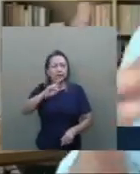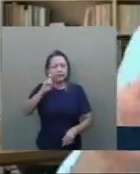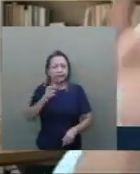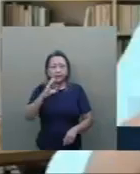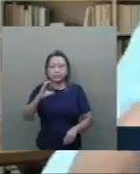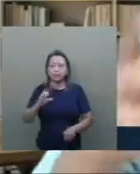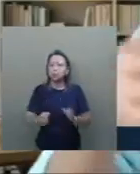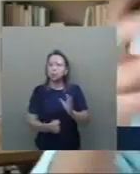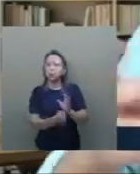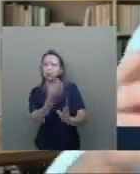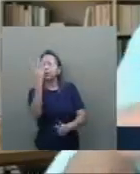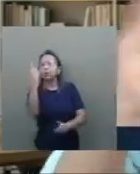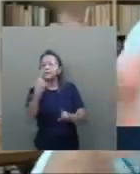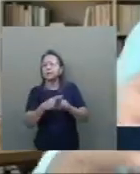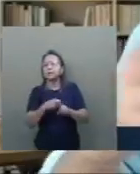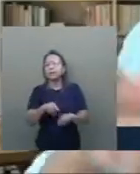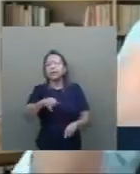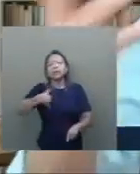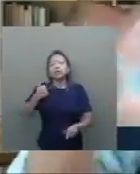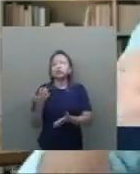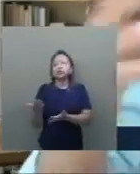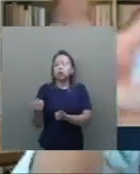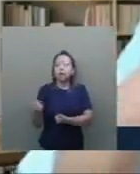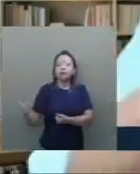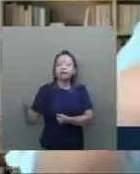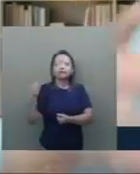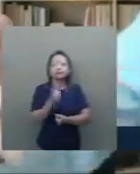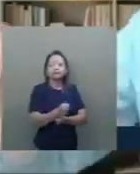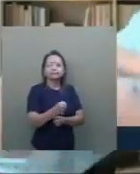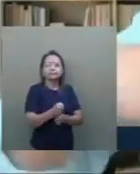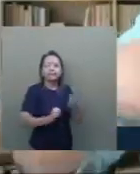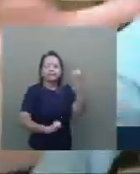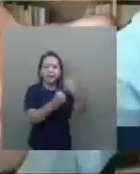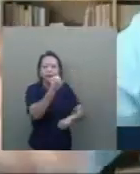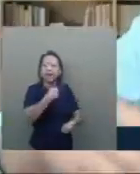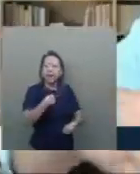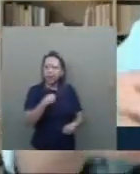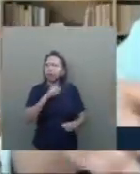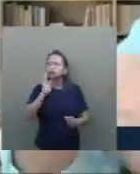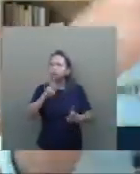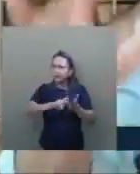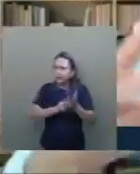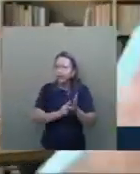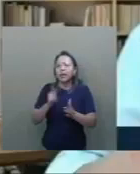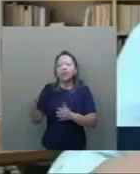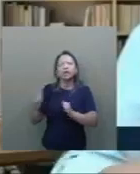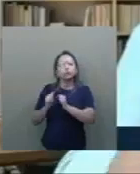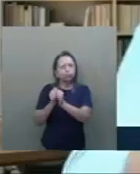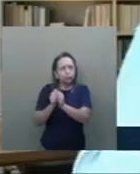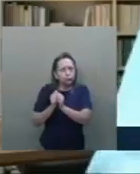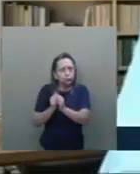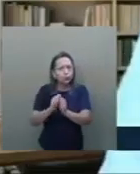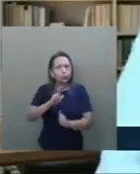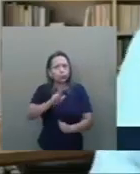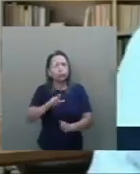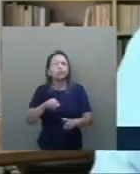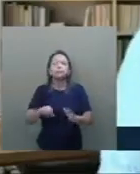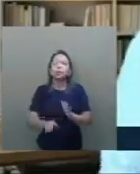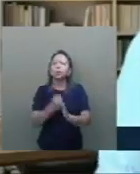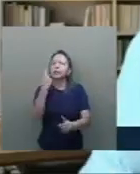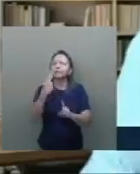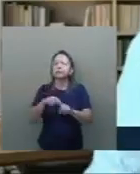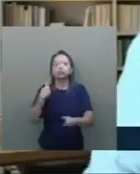vezes, quando jovem, na porta de fábrica, eu ainda sindicalista, e ele dialogando com Lula, enfim, e muitas vezes nós